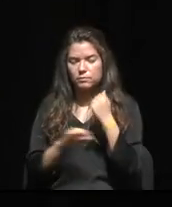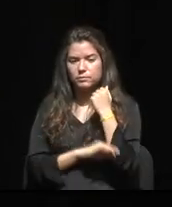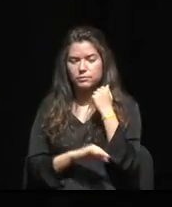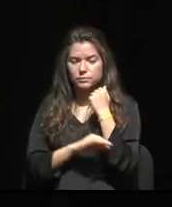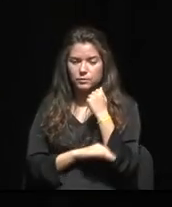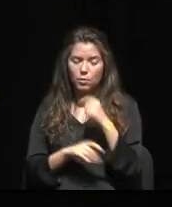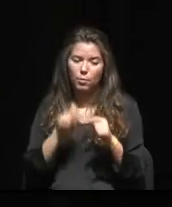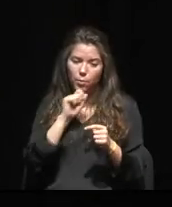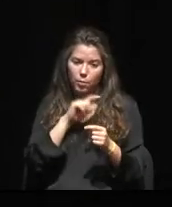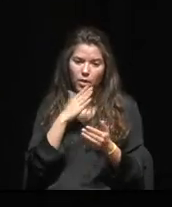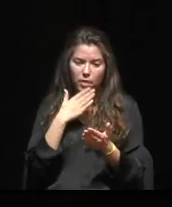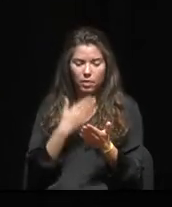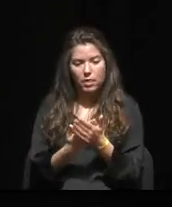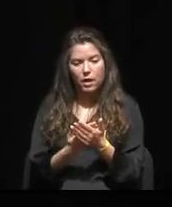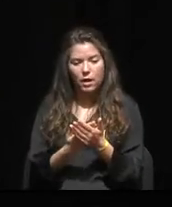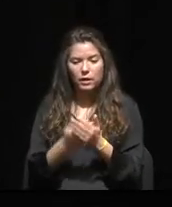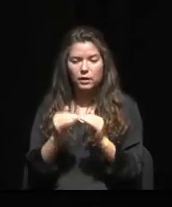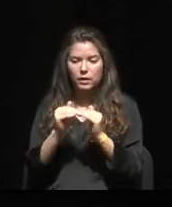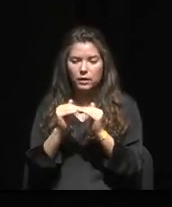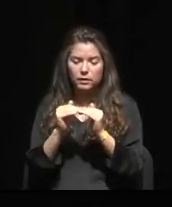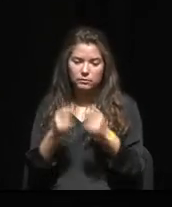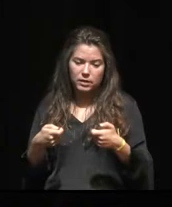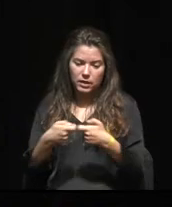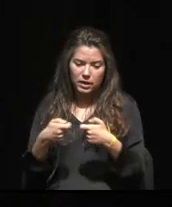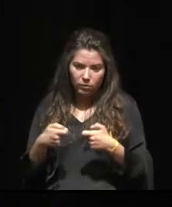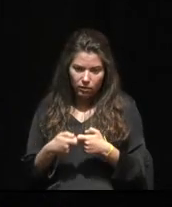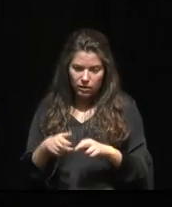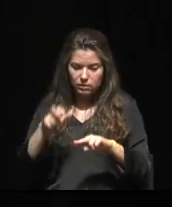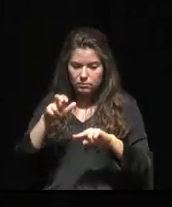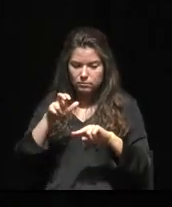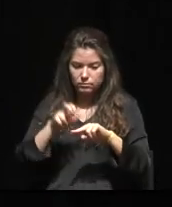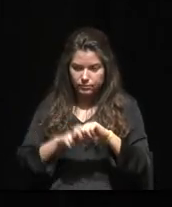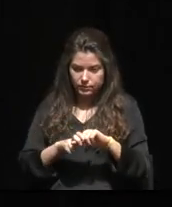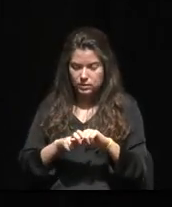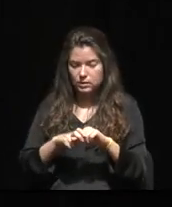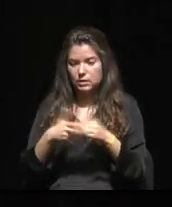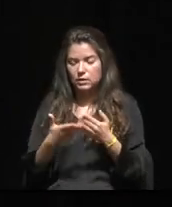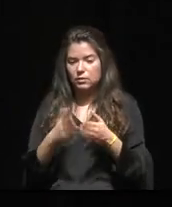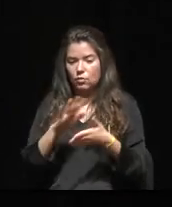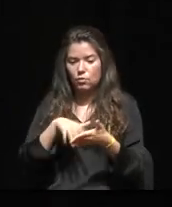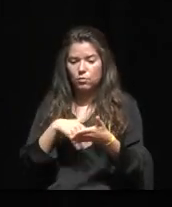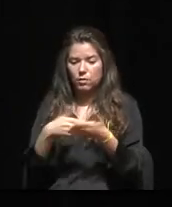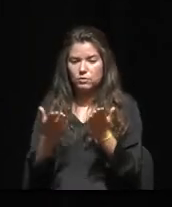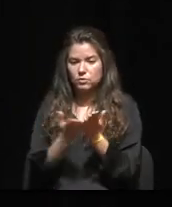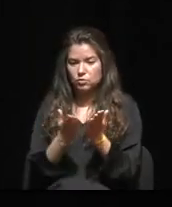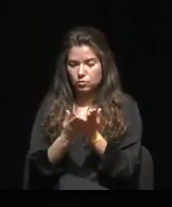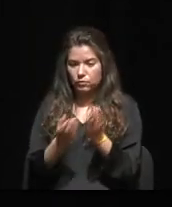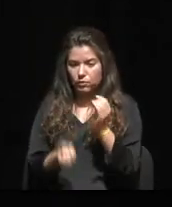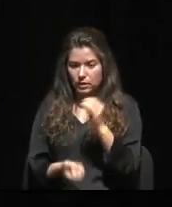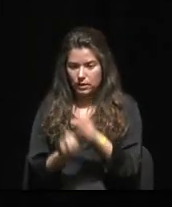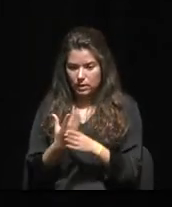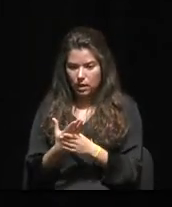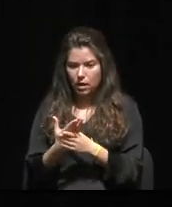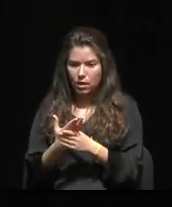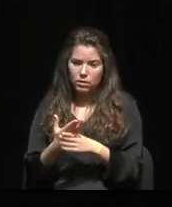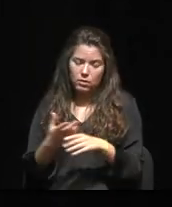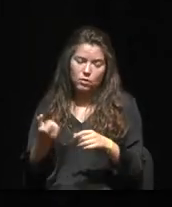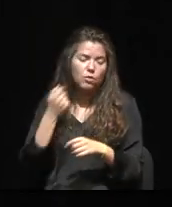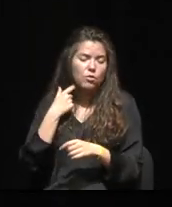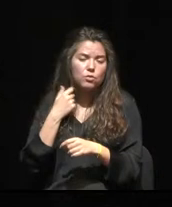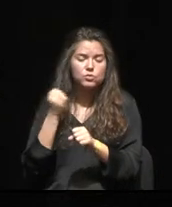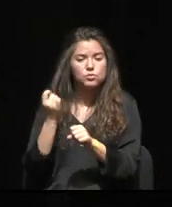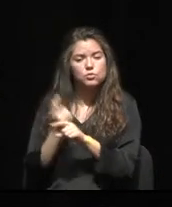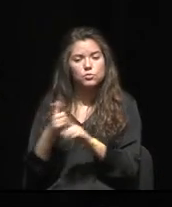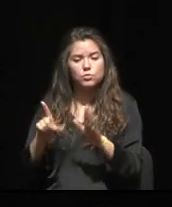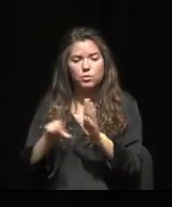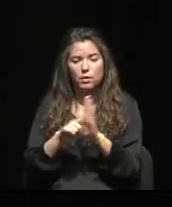equivalência às disciplinas constantes de um plano de estudo que foi elaborado relativamente às disciplinas de outros cursos regulados por lei e